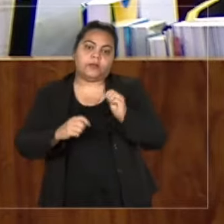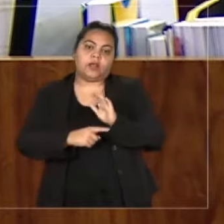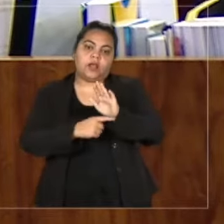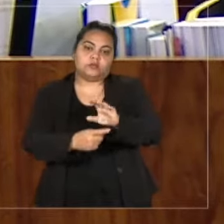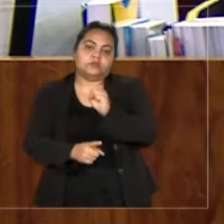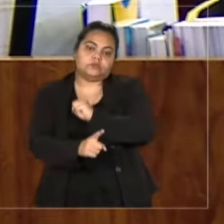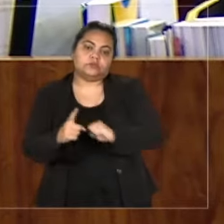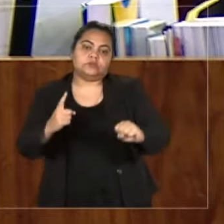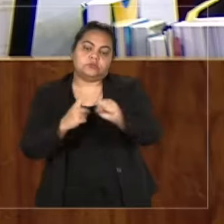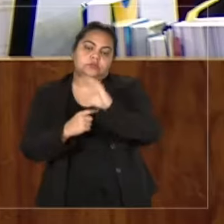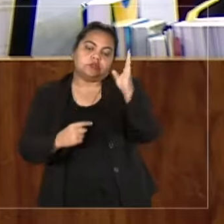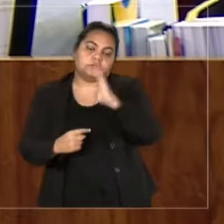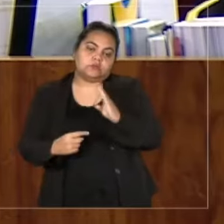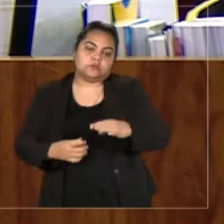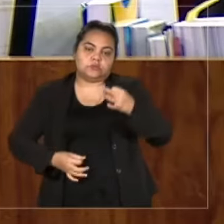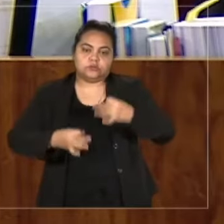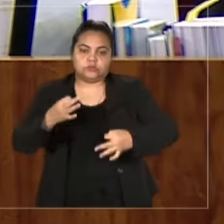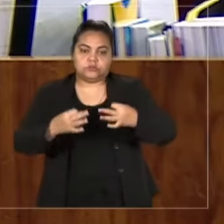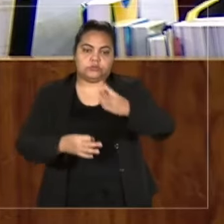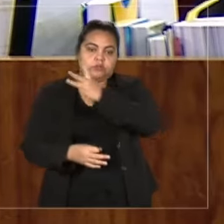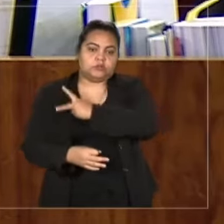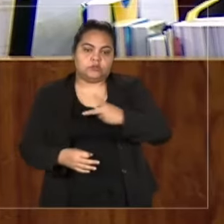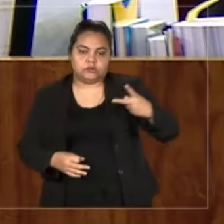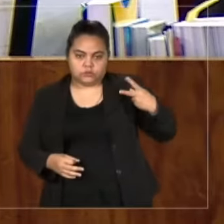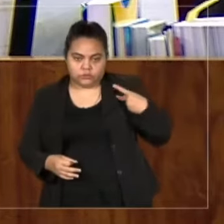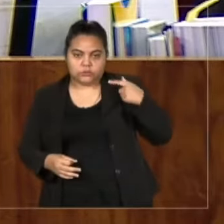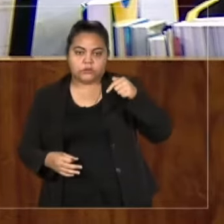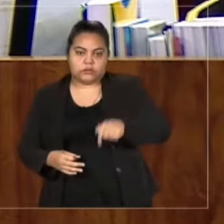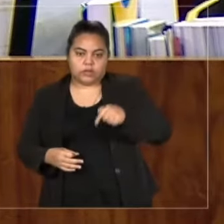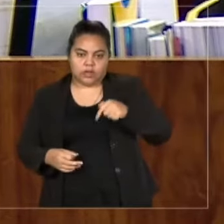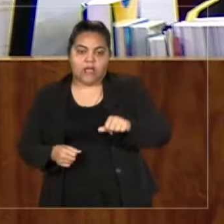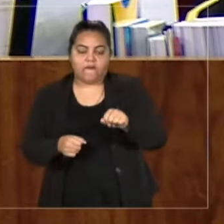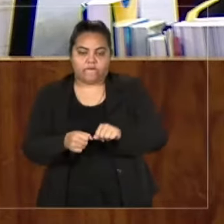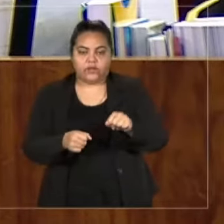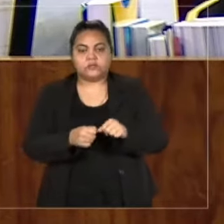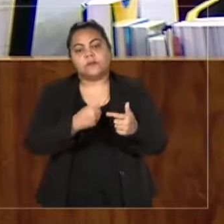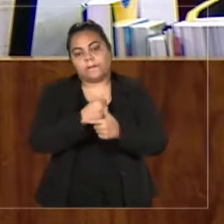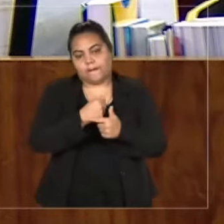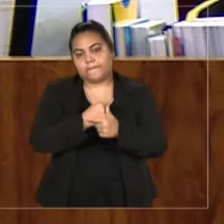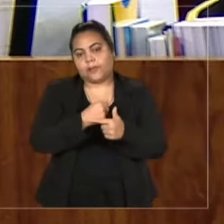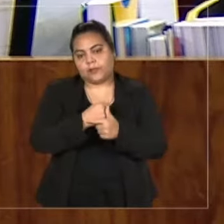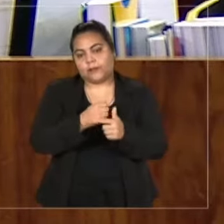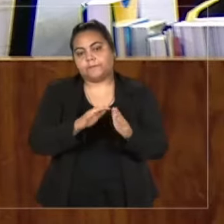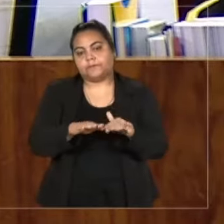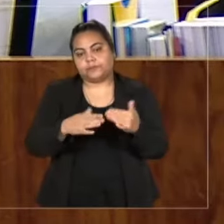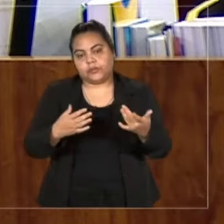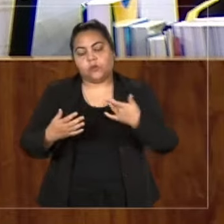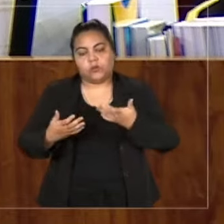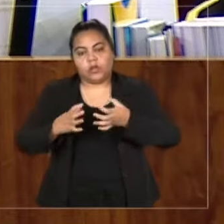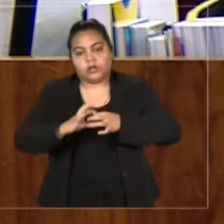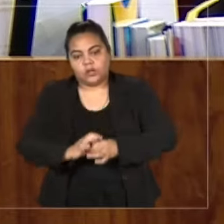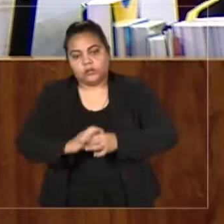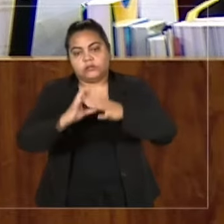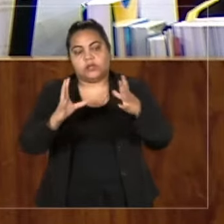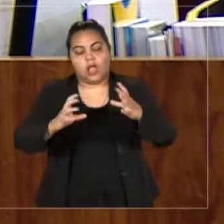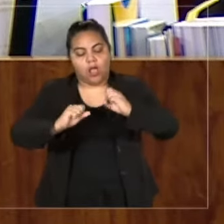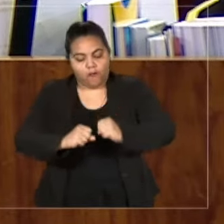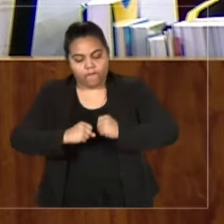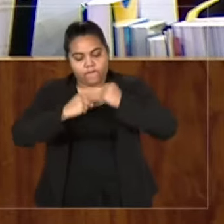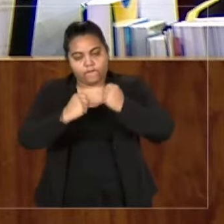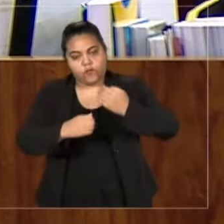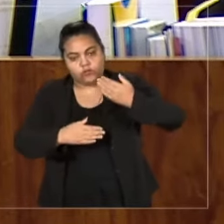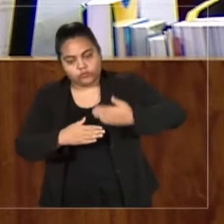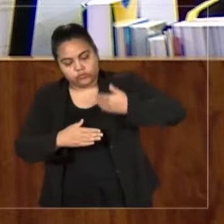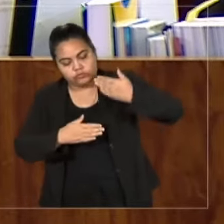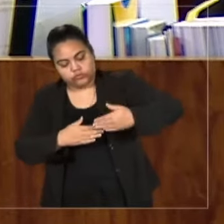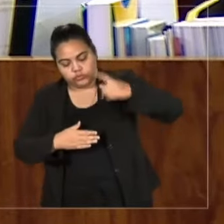o Judiciário e o Ministério Público a cumprir suas funções. Como nós queremos que haja democracia fortalecida cada vez mais e um